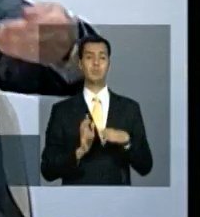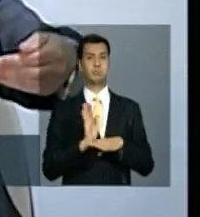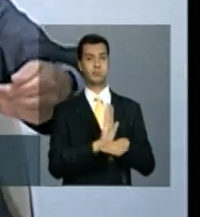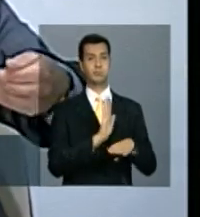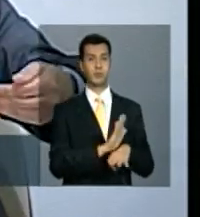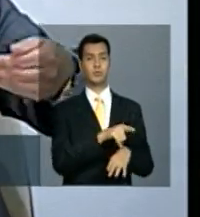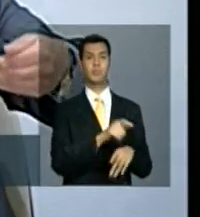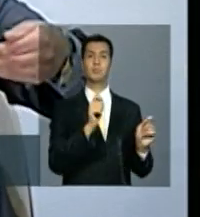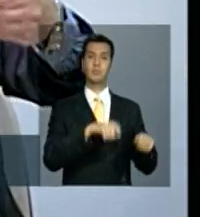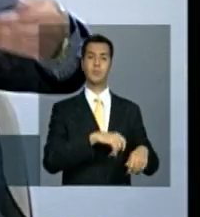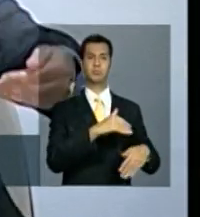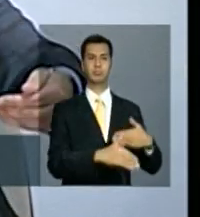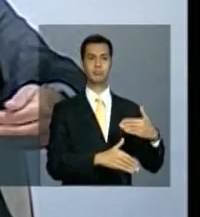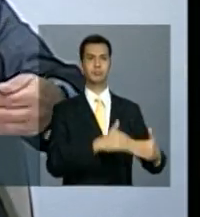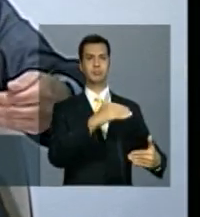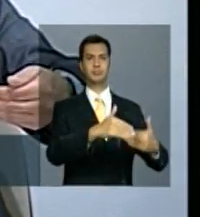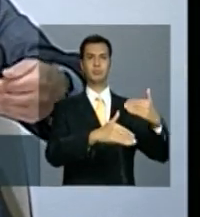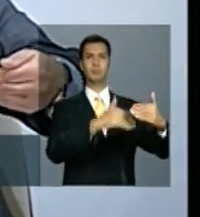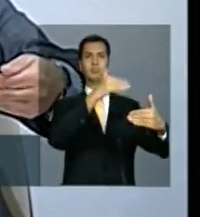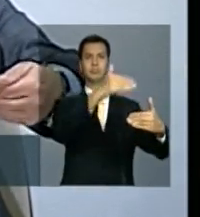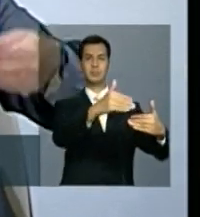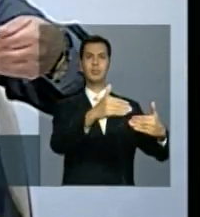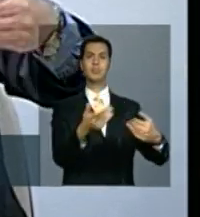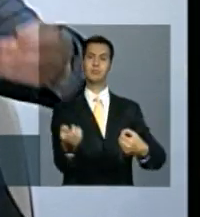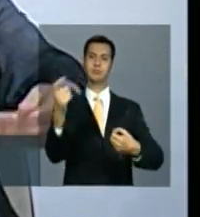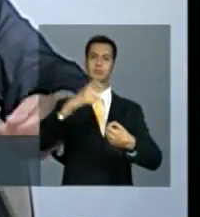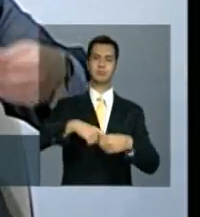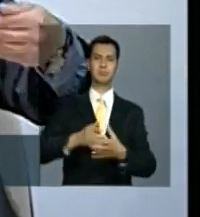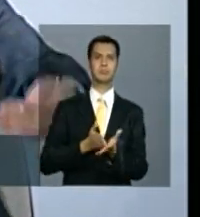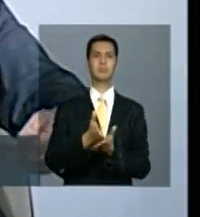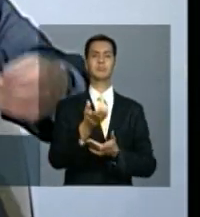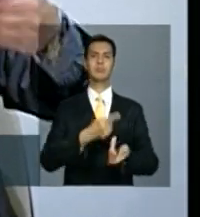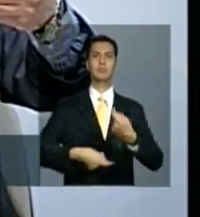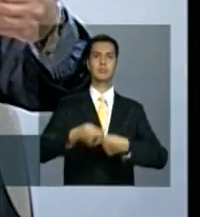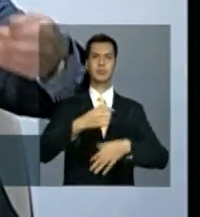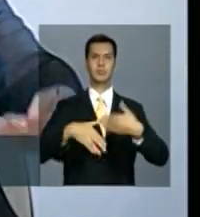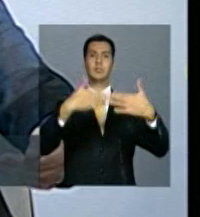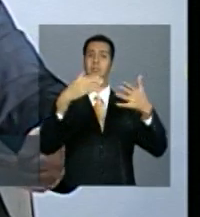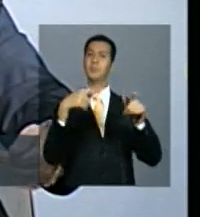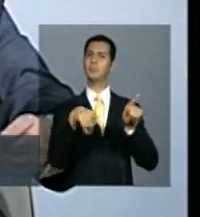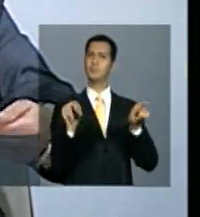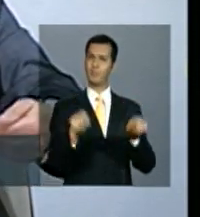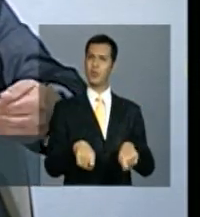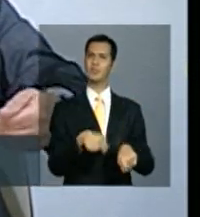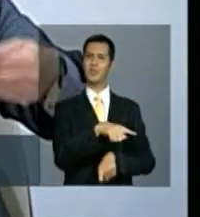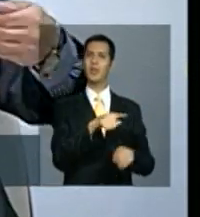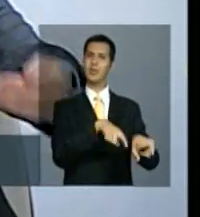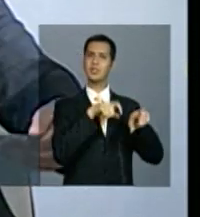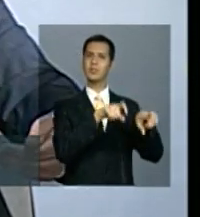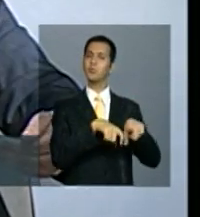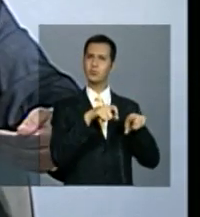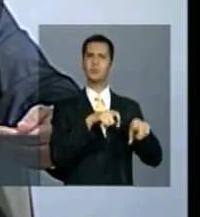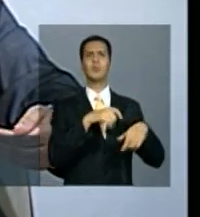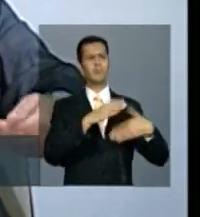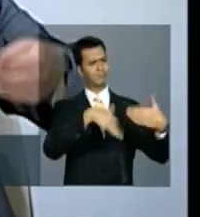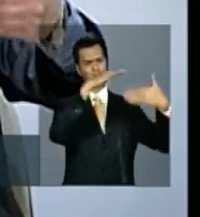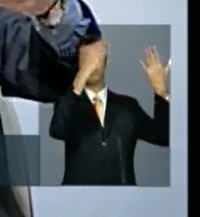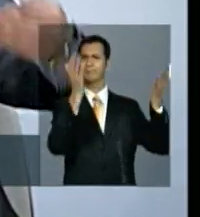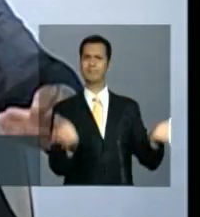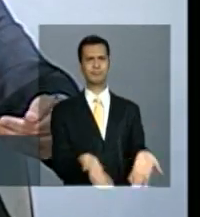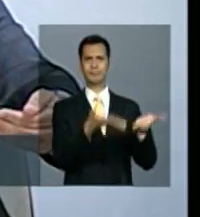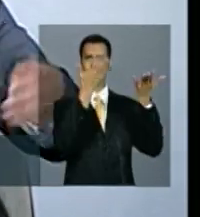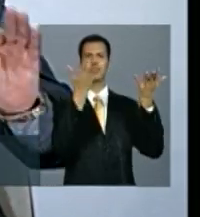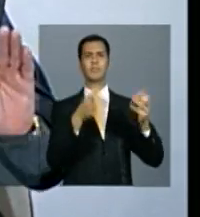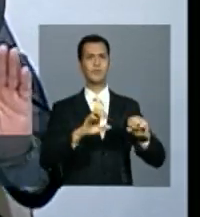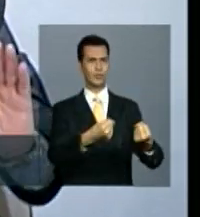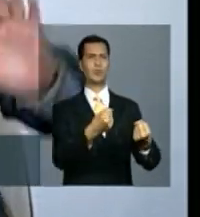progressivamente entrar nesse circuito e se transformarem em famílias de agricultores familiares em pleno desenvolvimento se